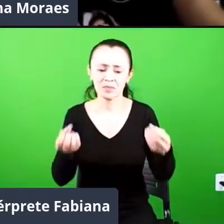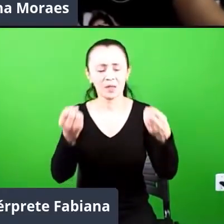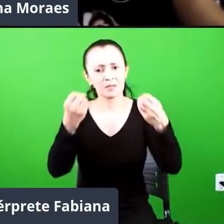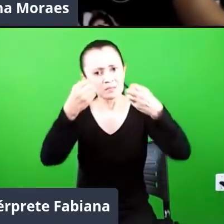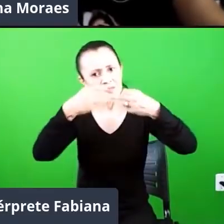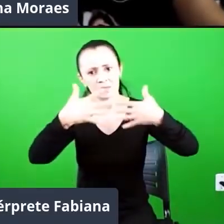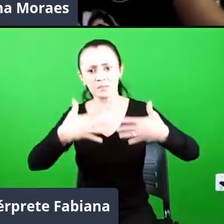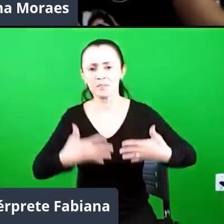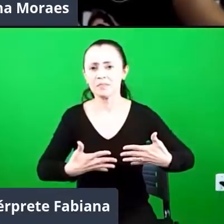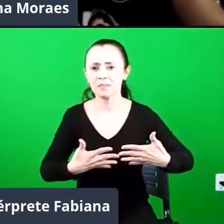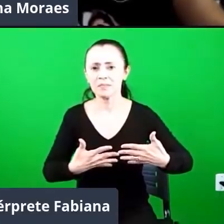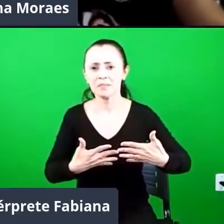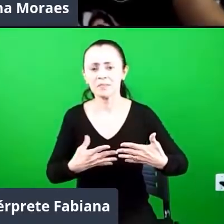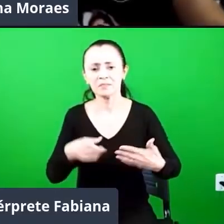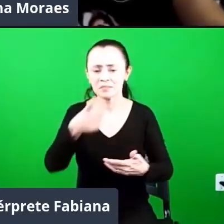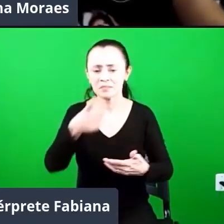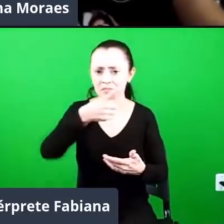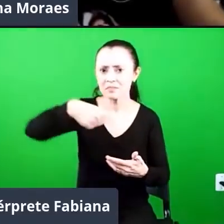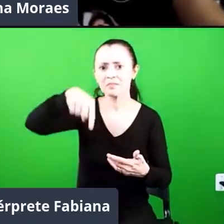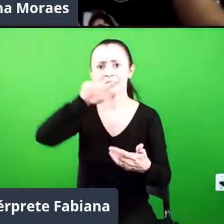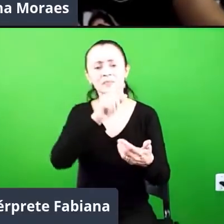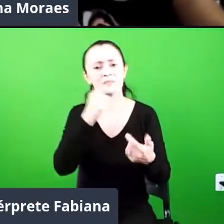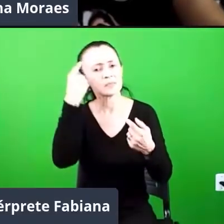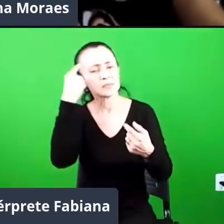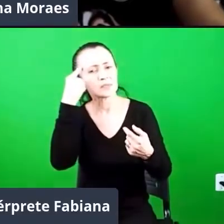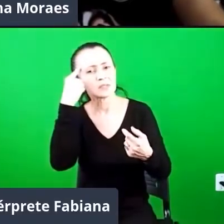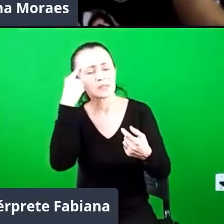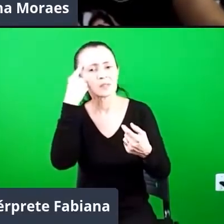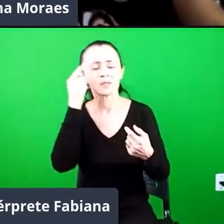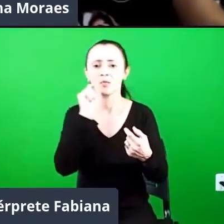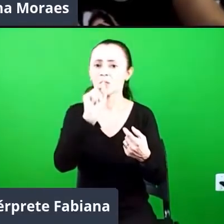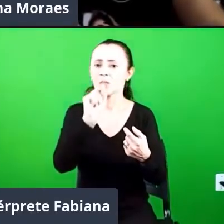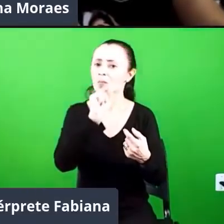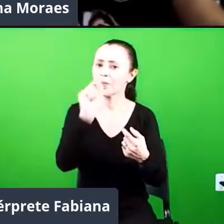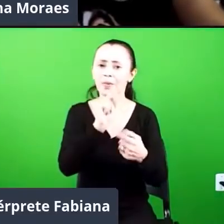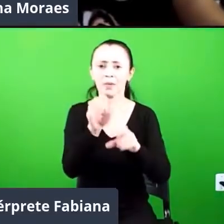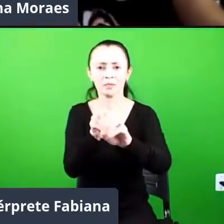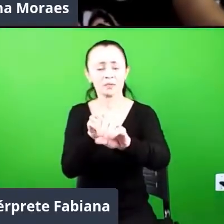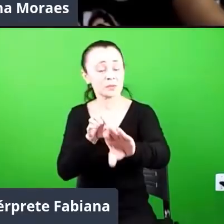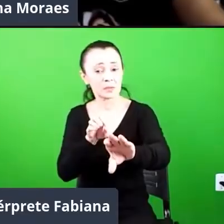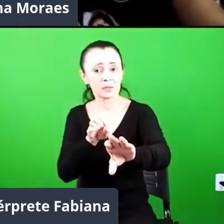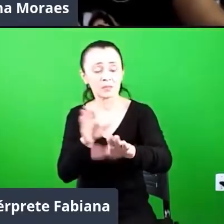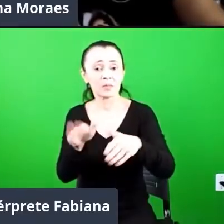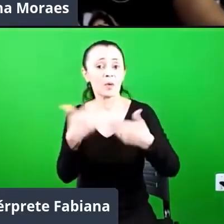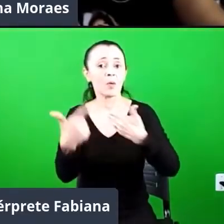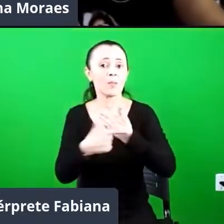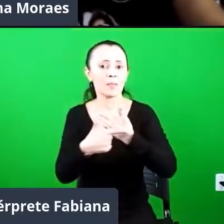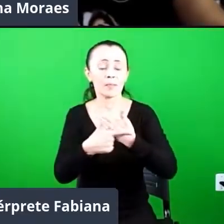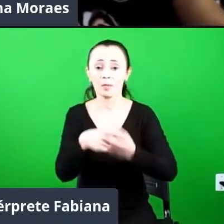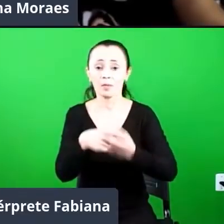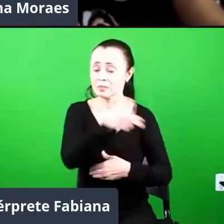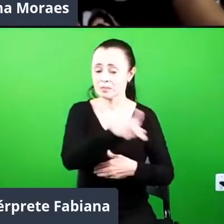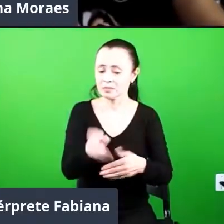para nós pensarmos, né? O que seria esse ensino remoto? Qual o nosso papel de professor nesse período?